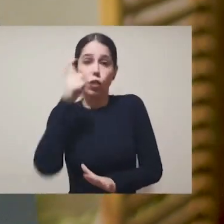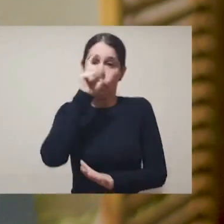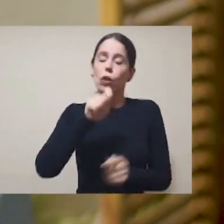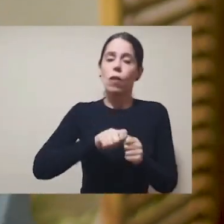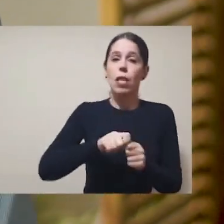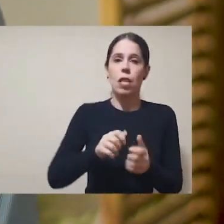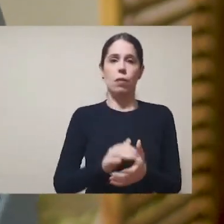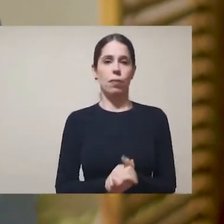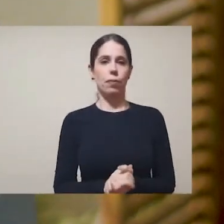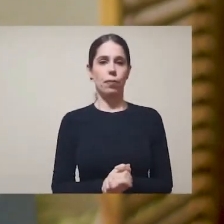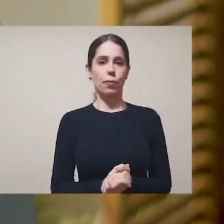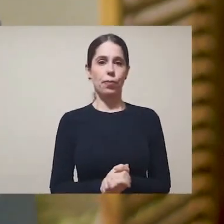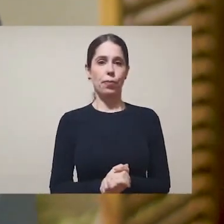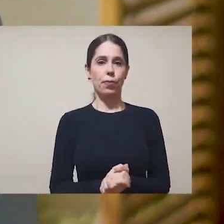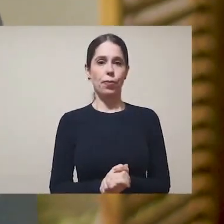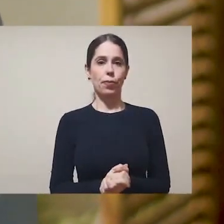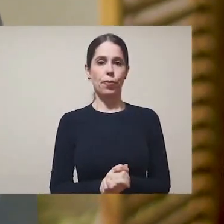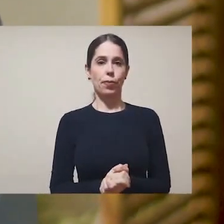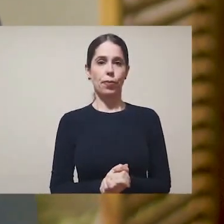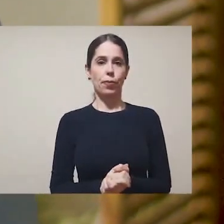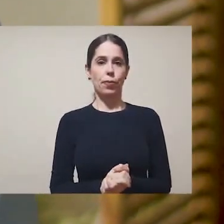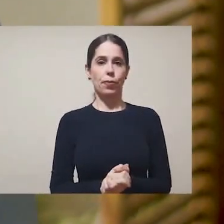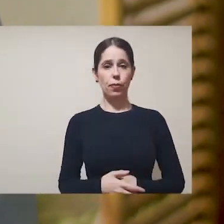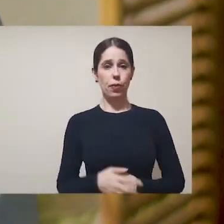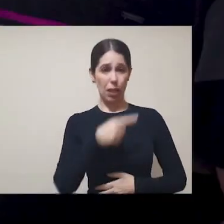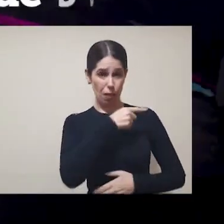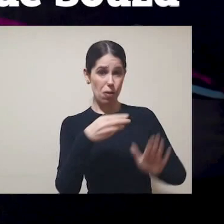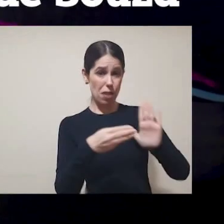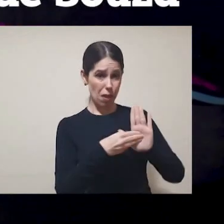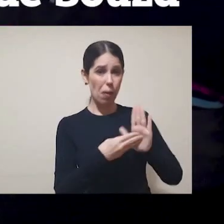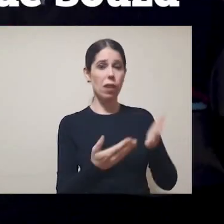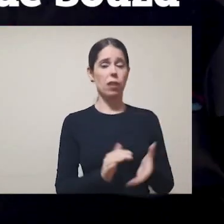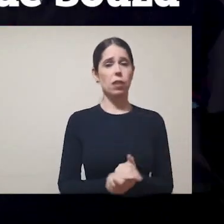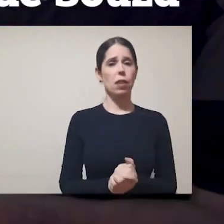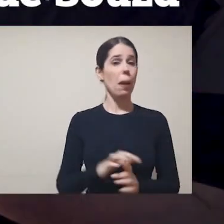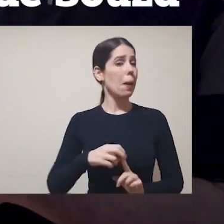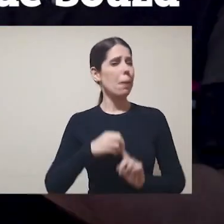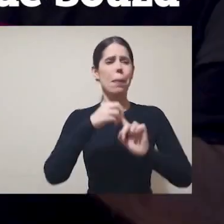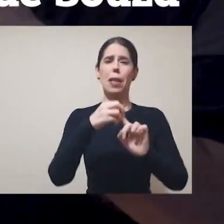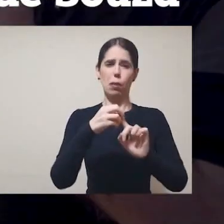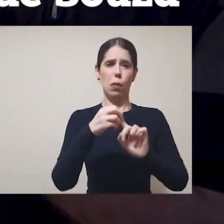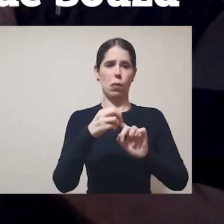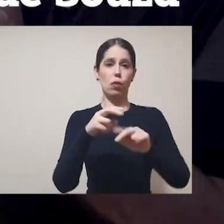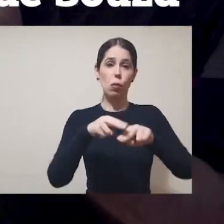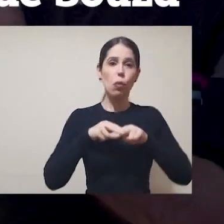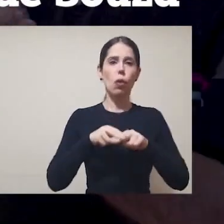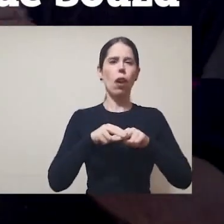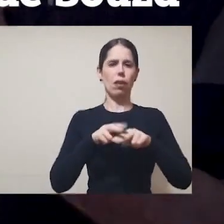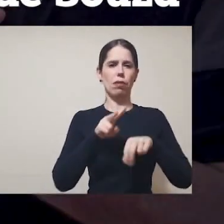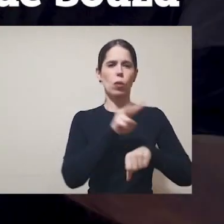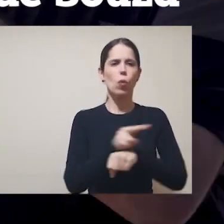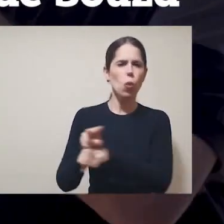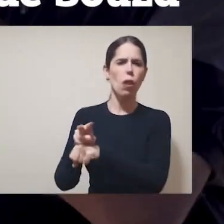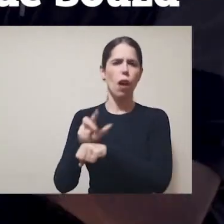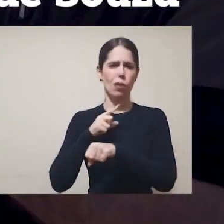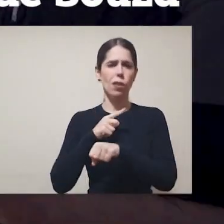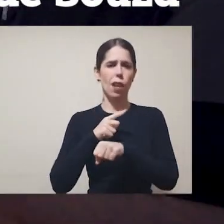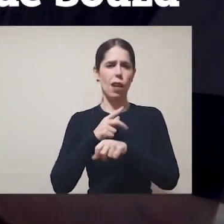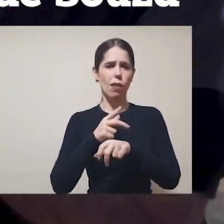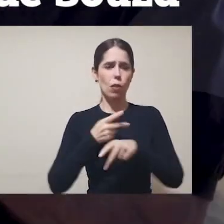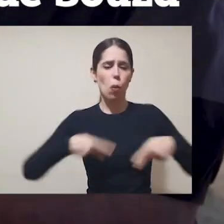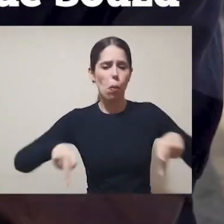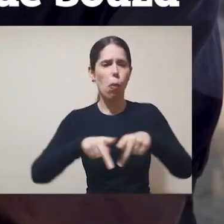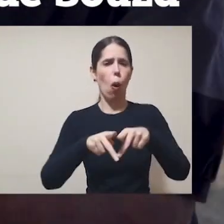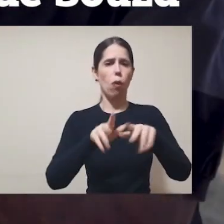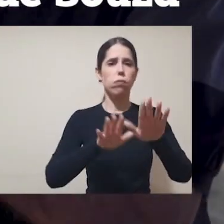história. Mas falar é fácil. Difícil foi fazer. E você, Marquesã, principalmente pelo